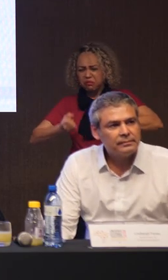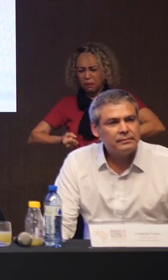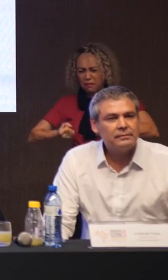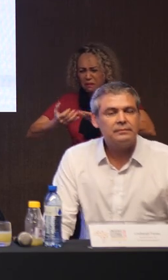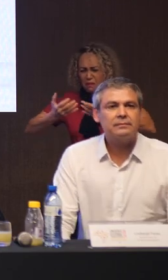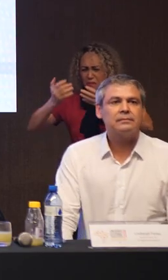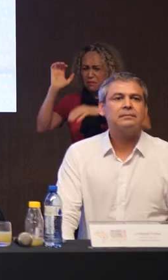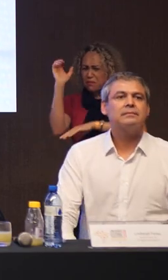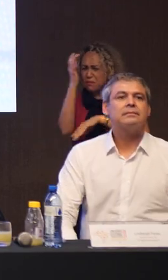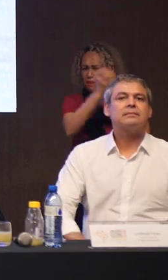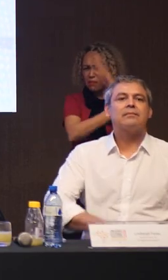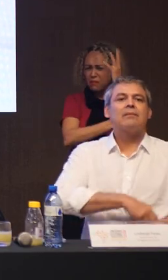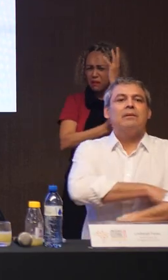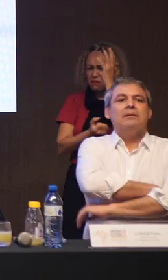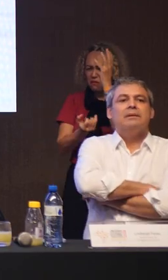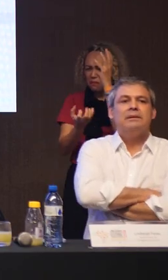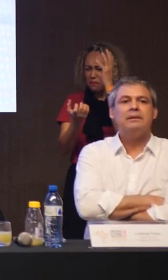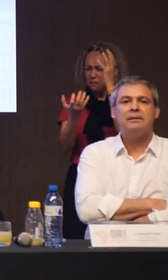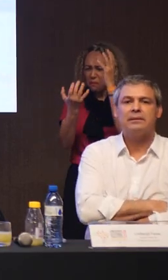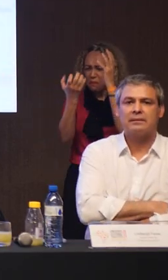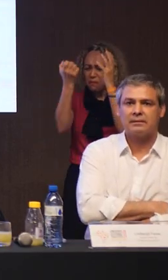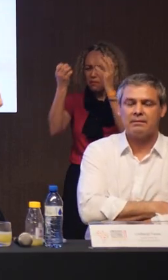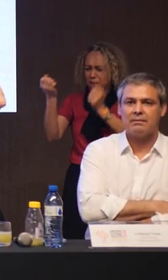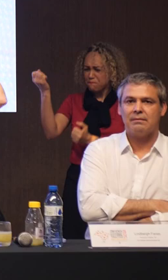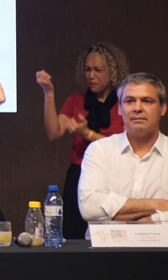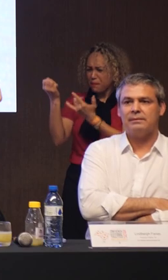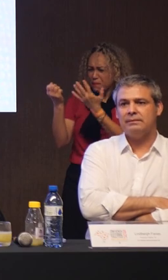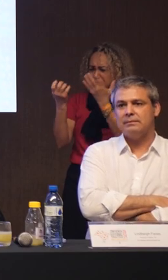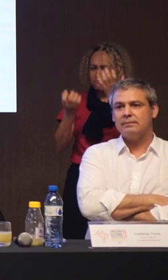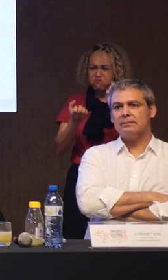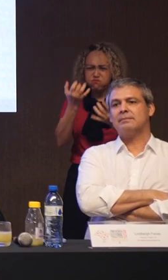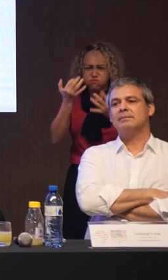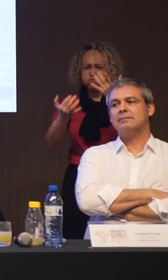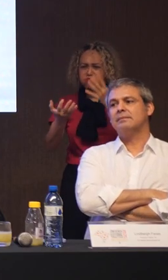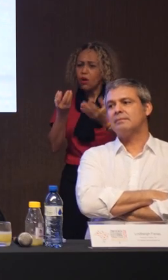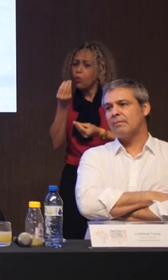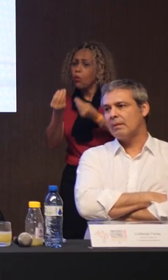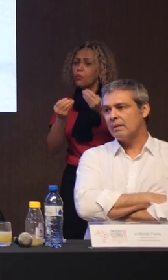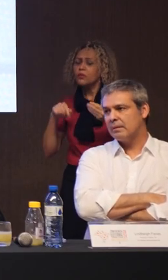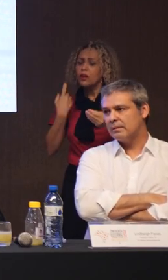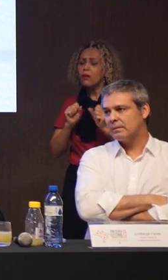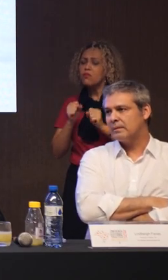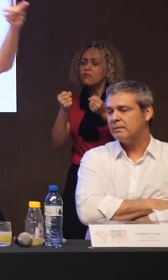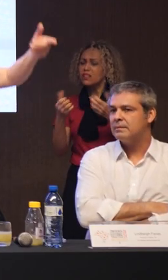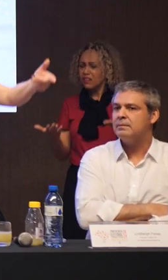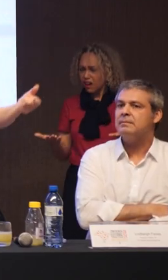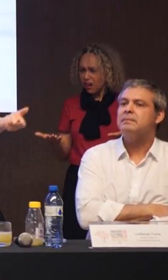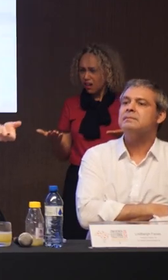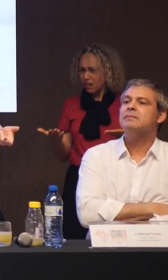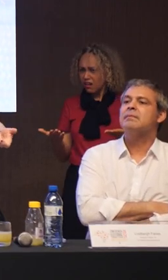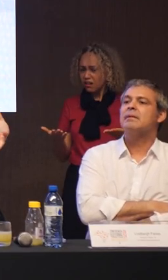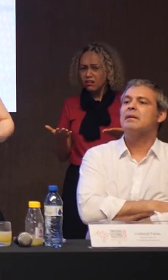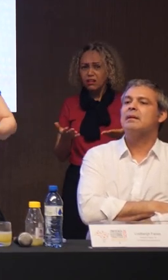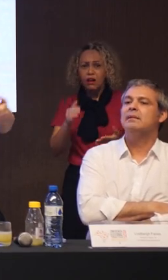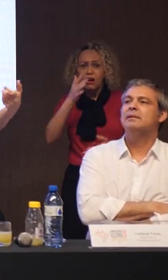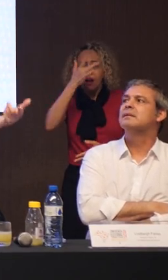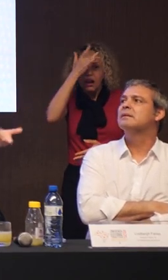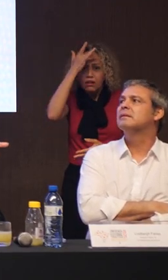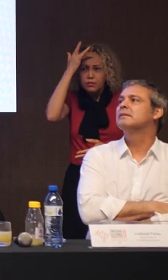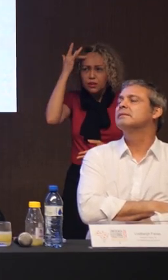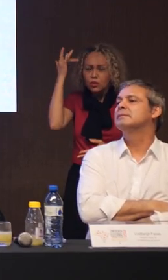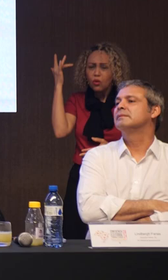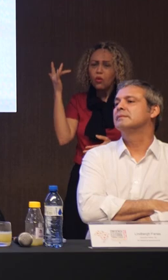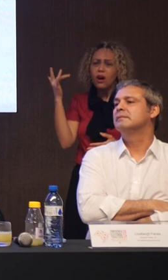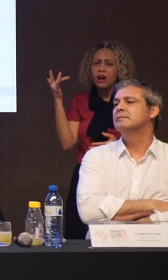têm uma condição difícil de colocação de fios ao redor das suas casas, que